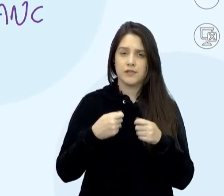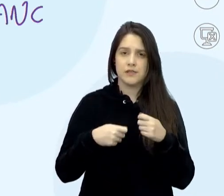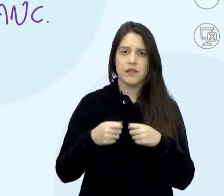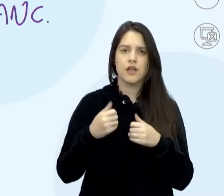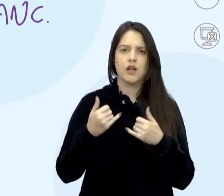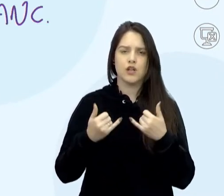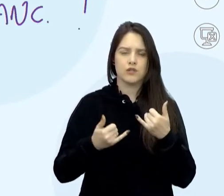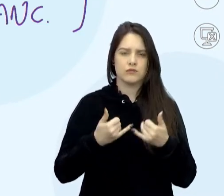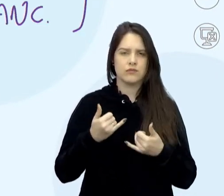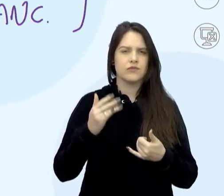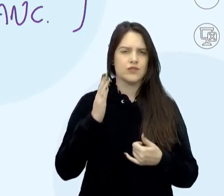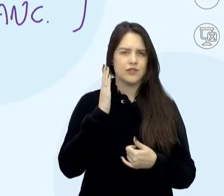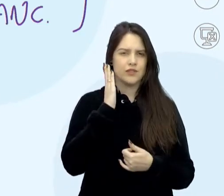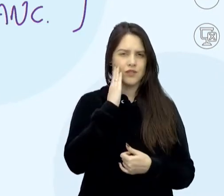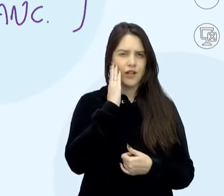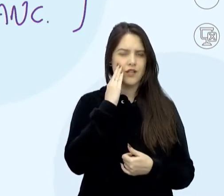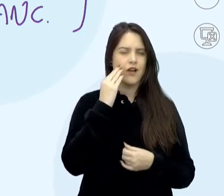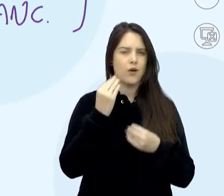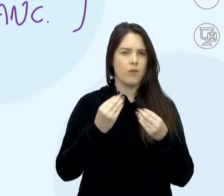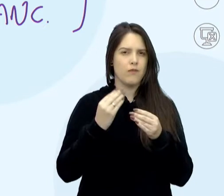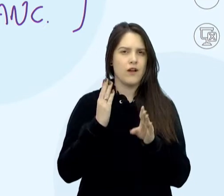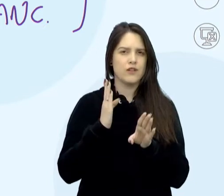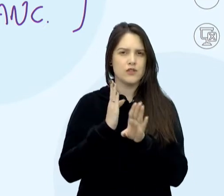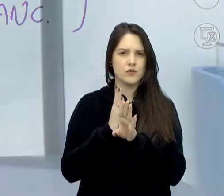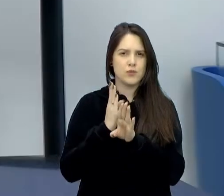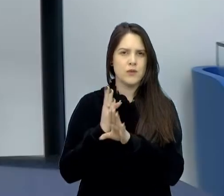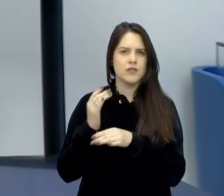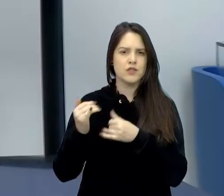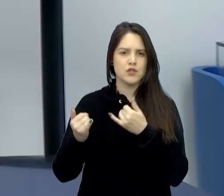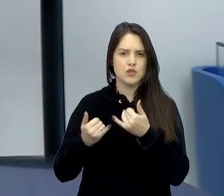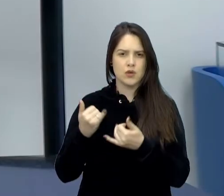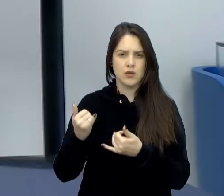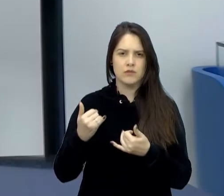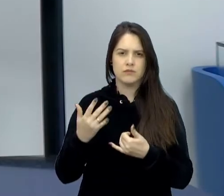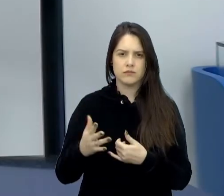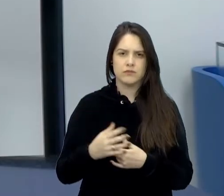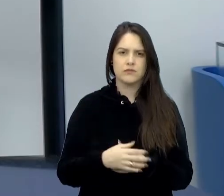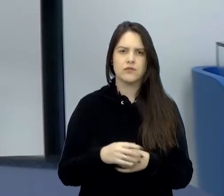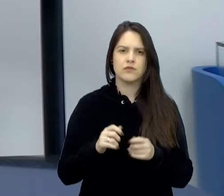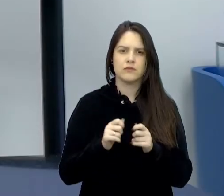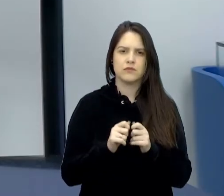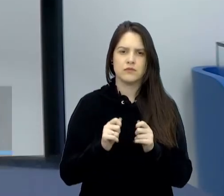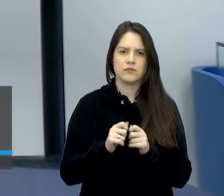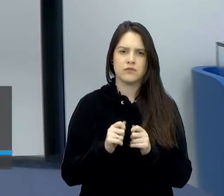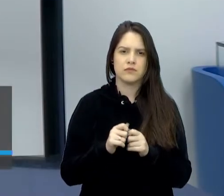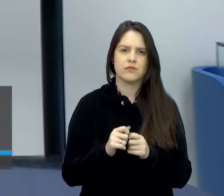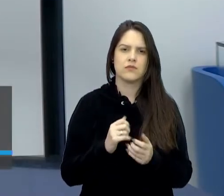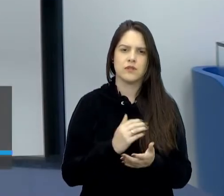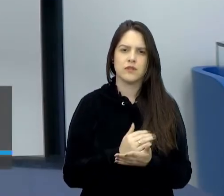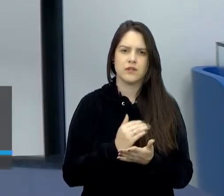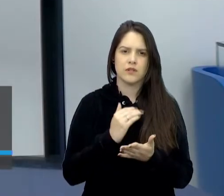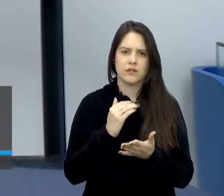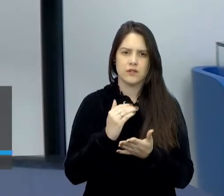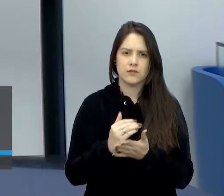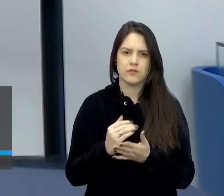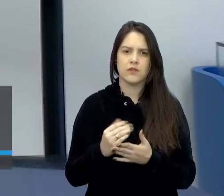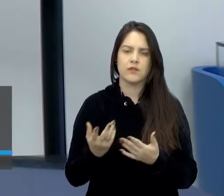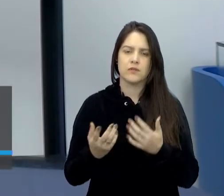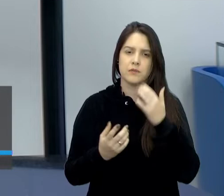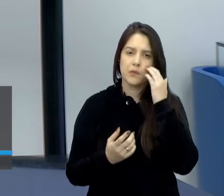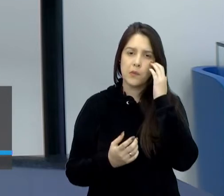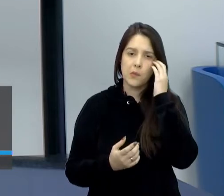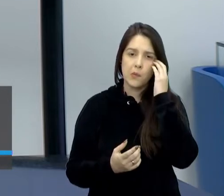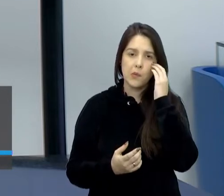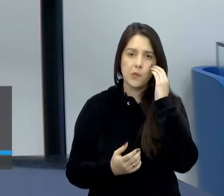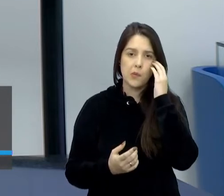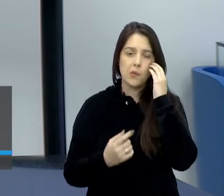eu já vou descobrir o nome que eles vão dar aí para esse jogo. Eles estão fazendo lá na escola deles, na região de Caçapava. Assim que